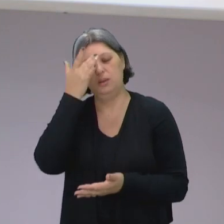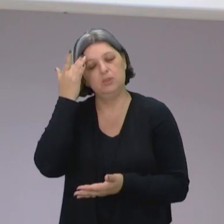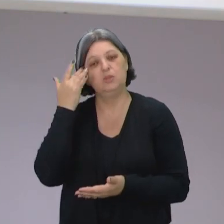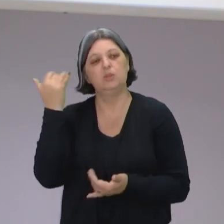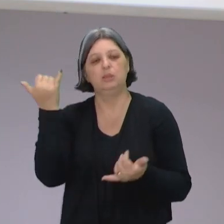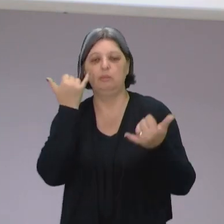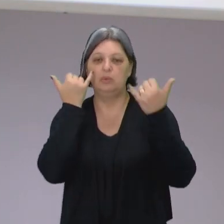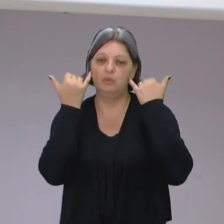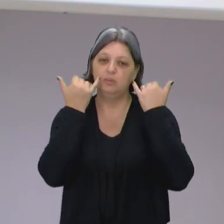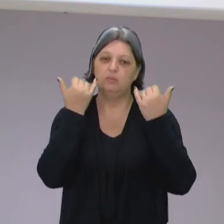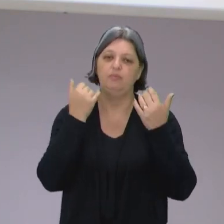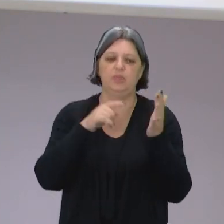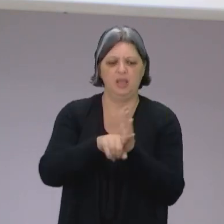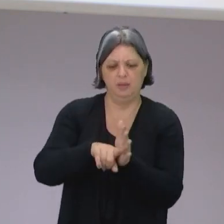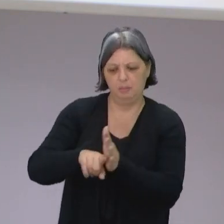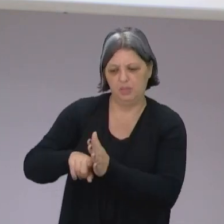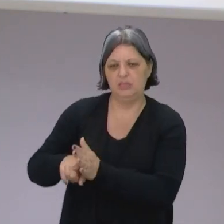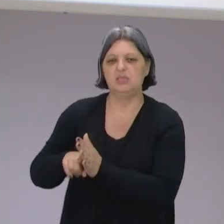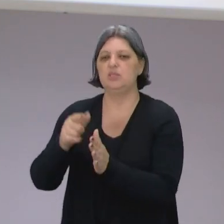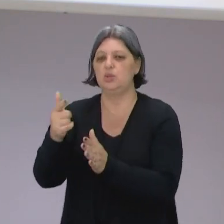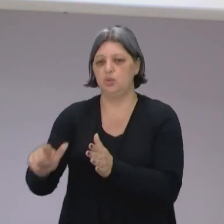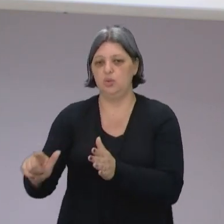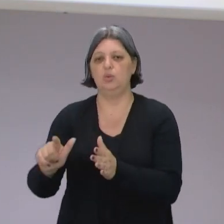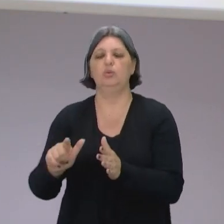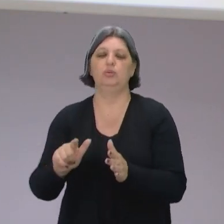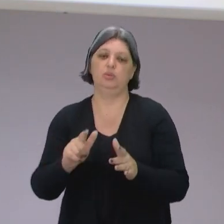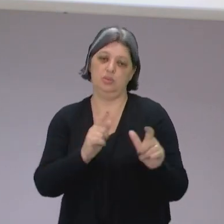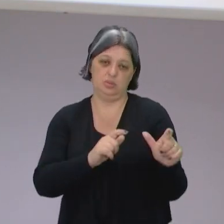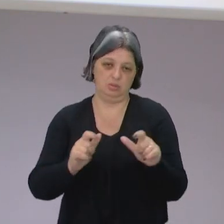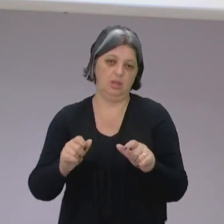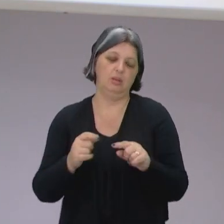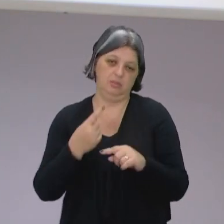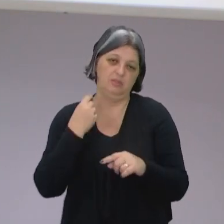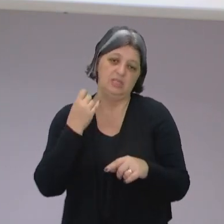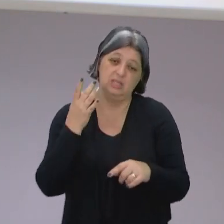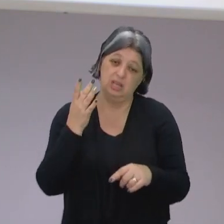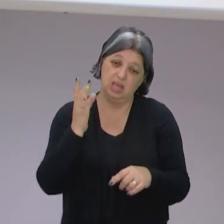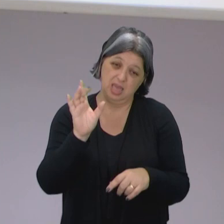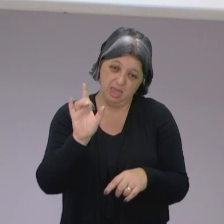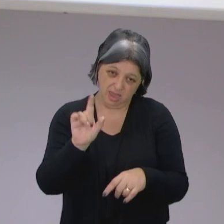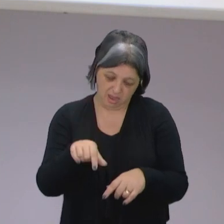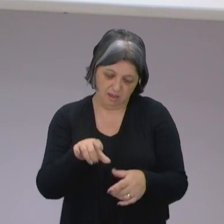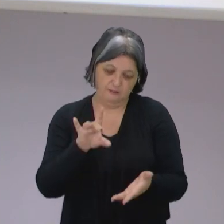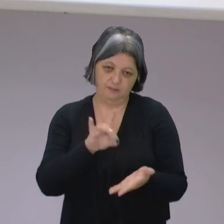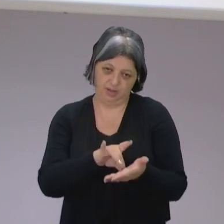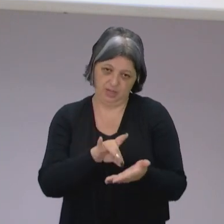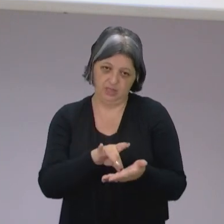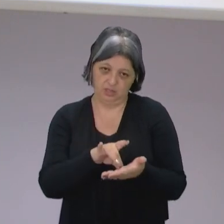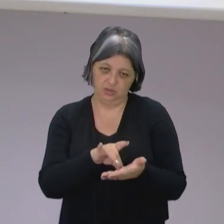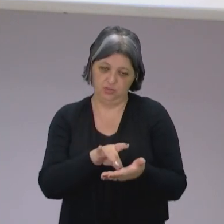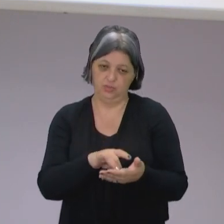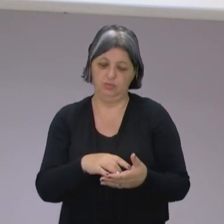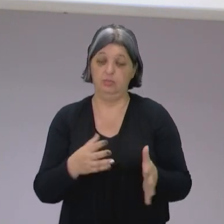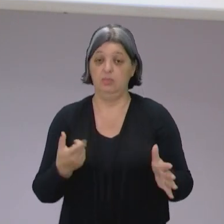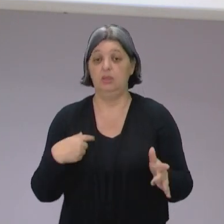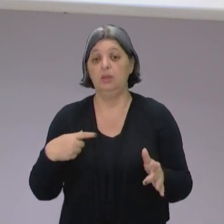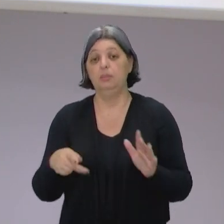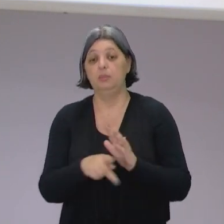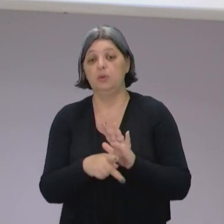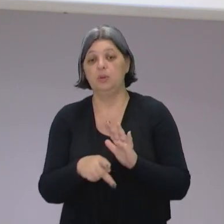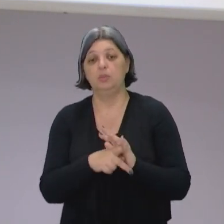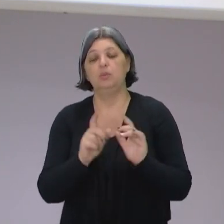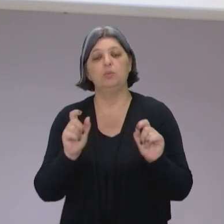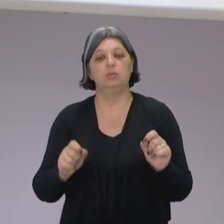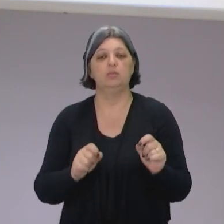uma reflexão e verifique em outros lugares, faça pesquisas para verificar se aquilo realmente é verdade. Mas é importante. E outra coisa, o papel ativo, né, que